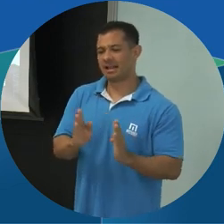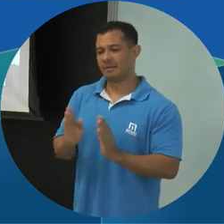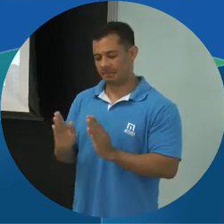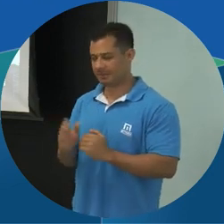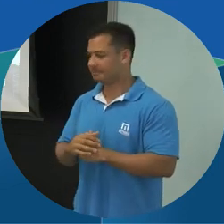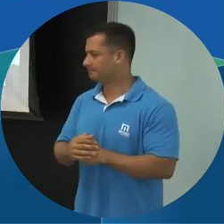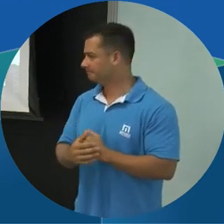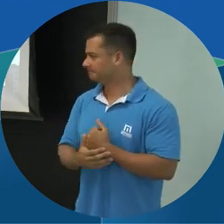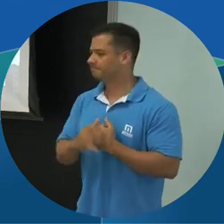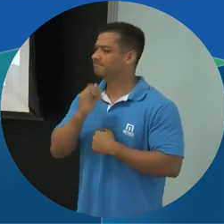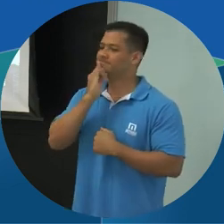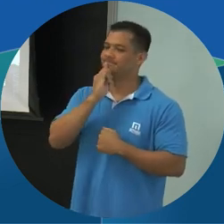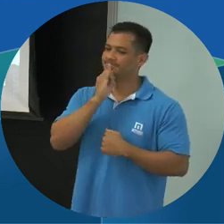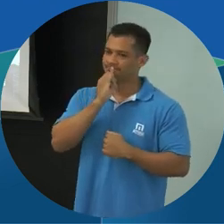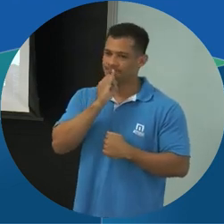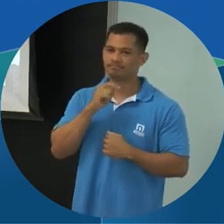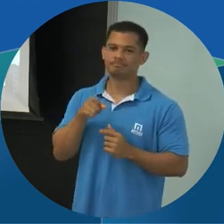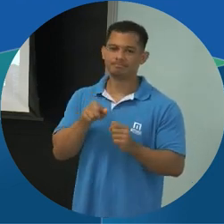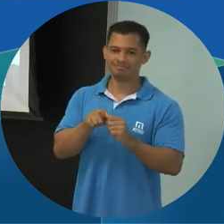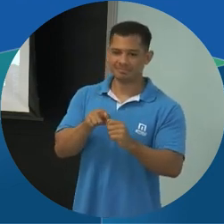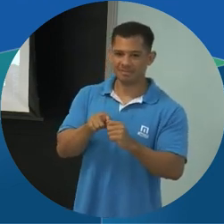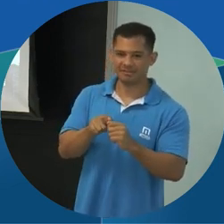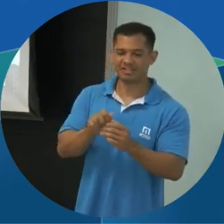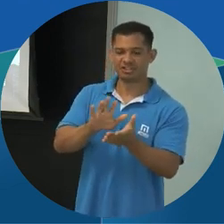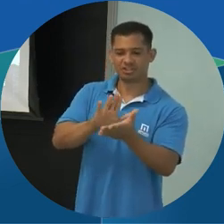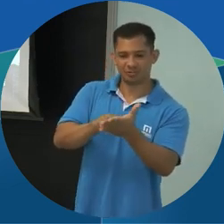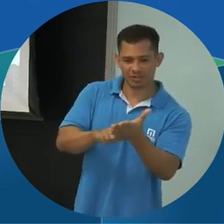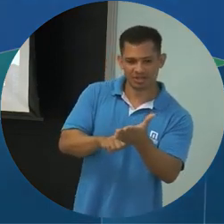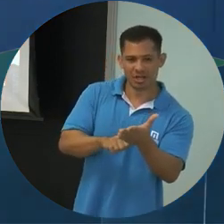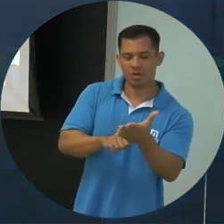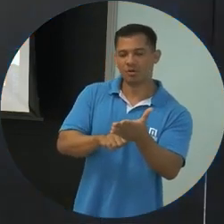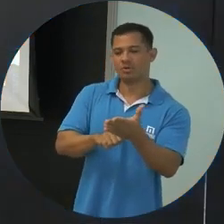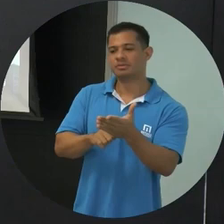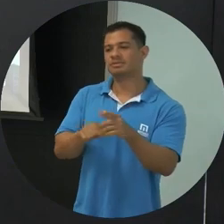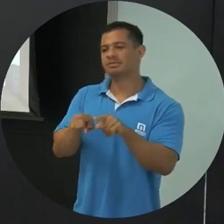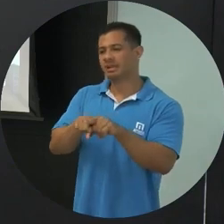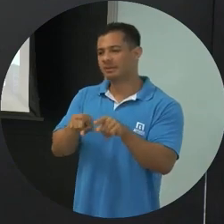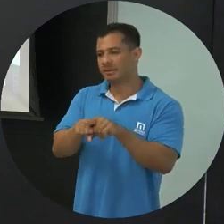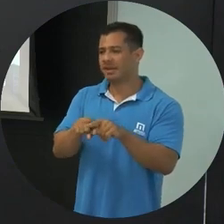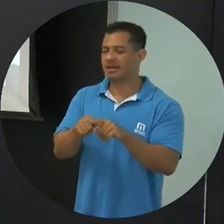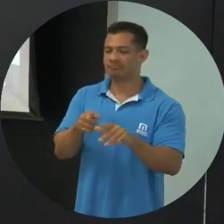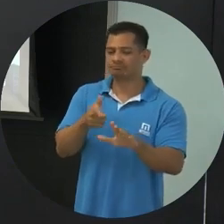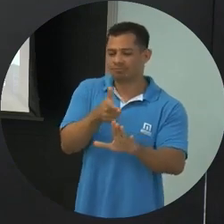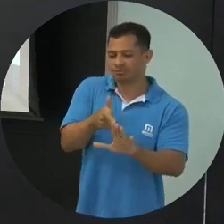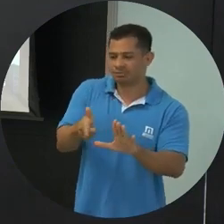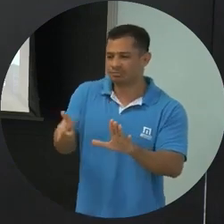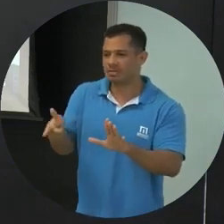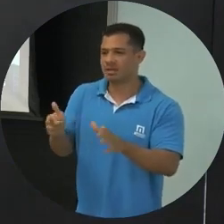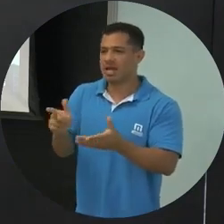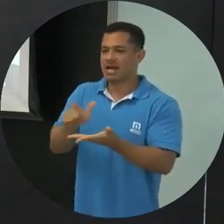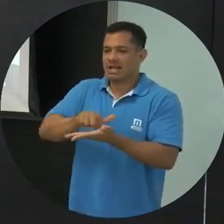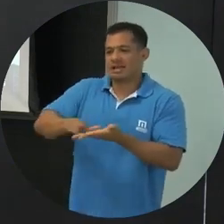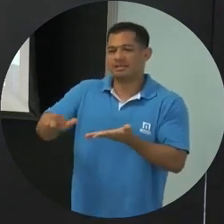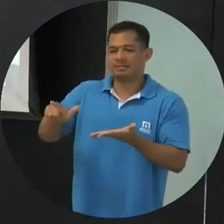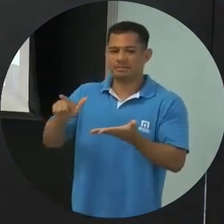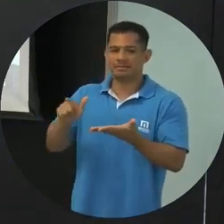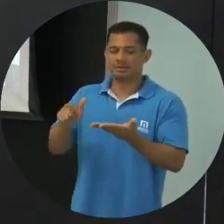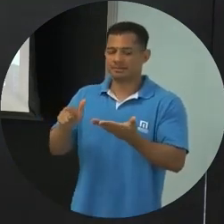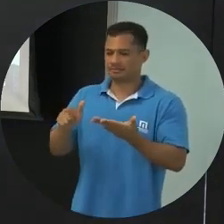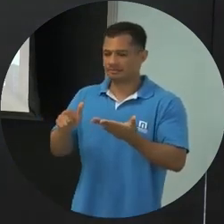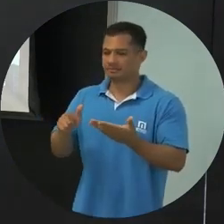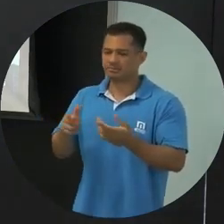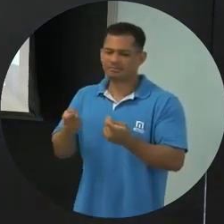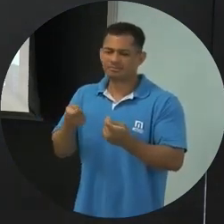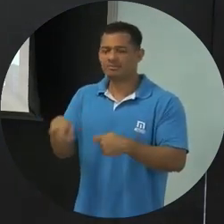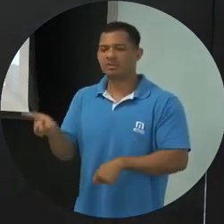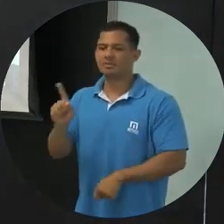sim. Por exemplo, você faz a remoção ao mesmo tempo que você já trata a estrutura metálica. Então, você não